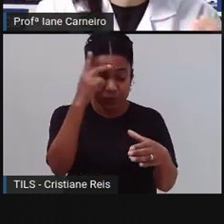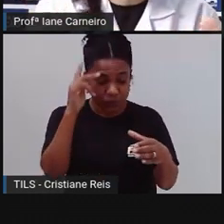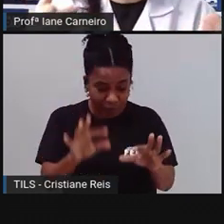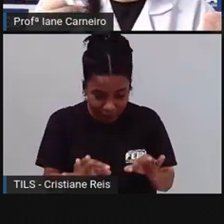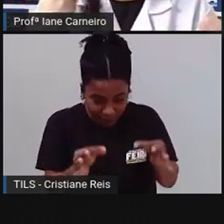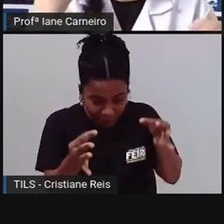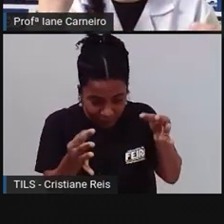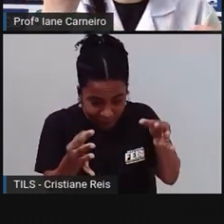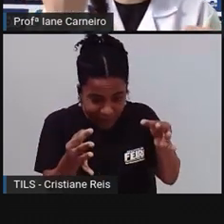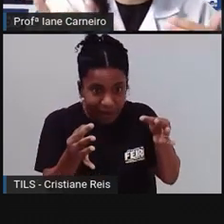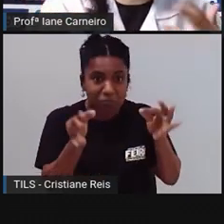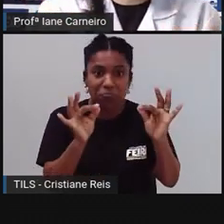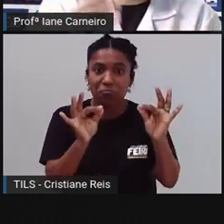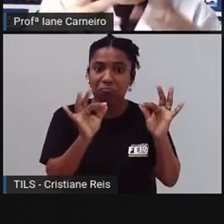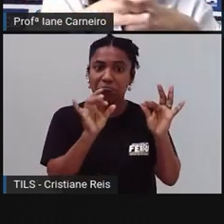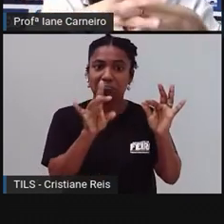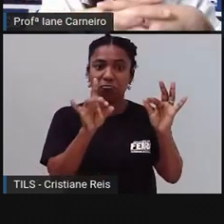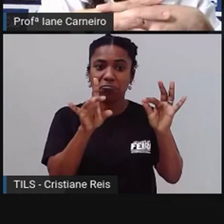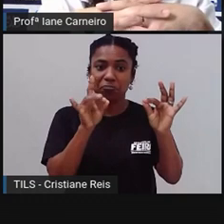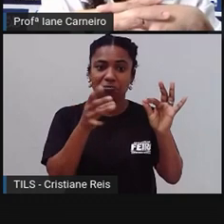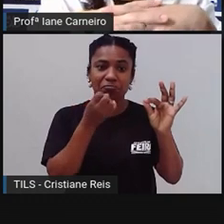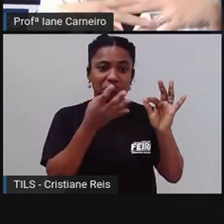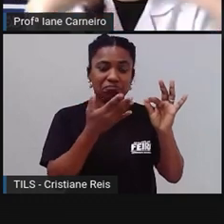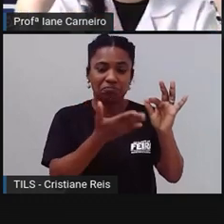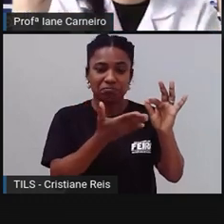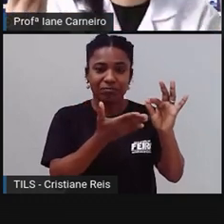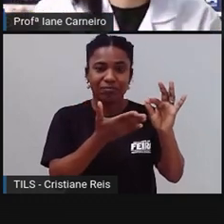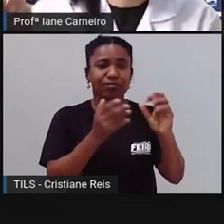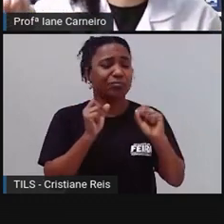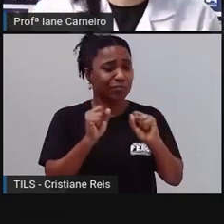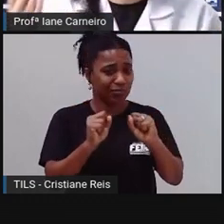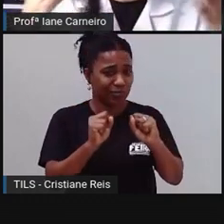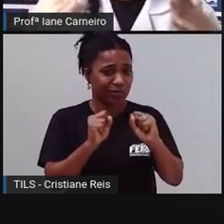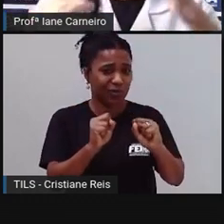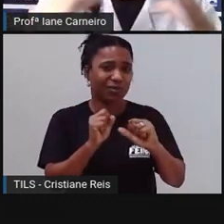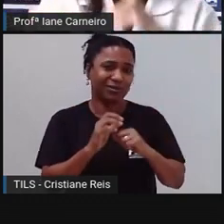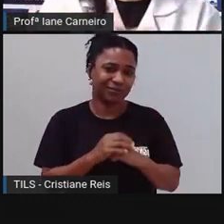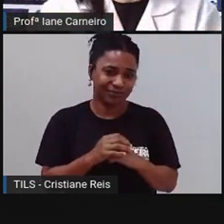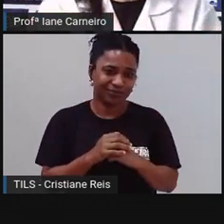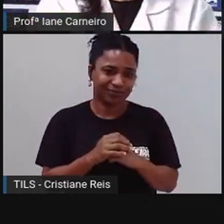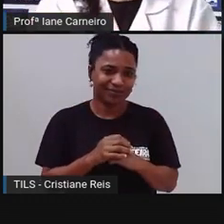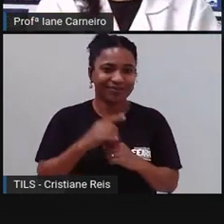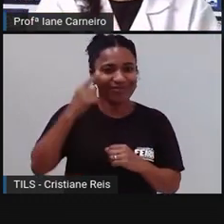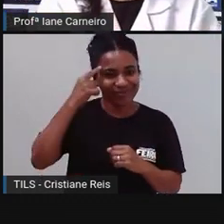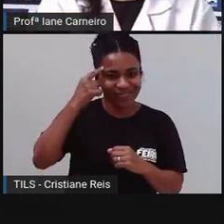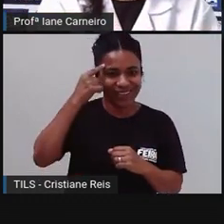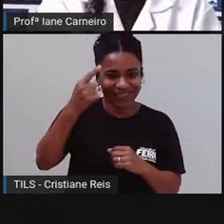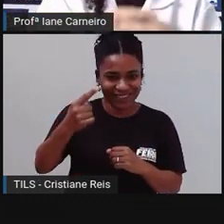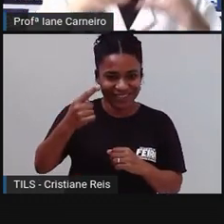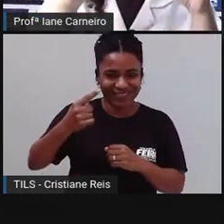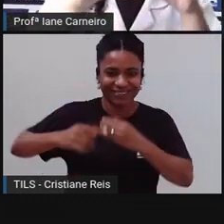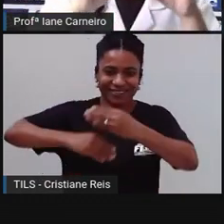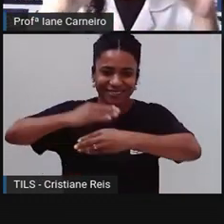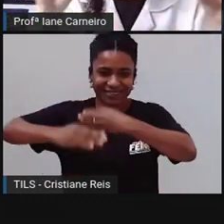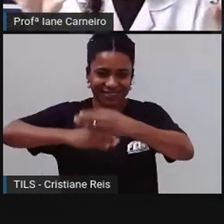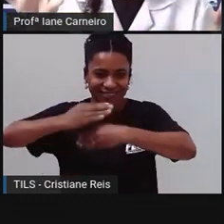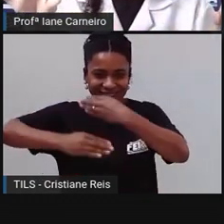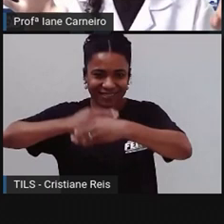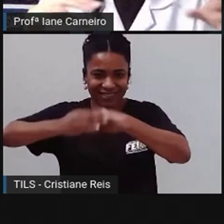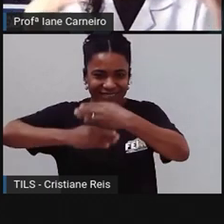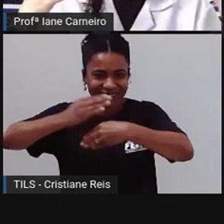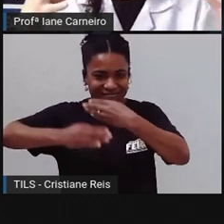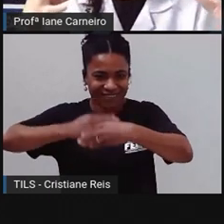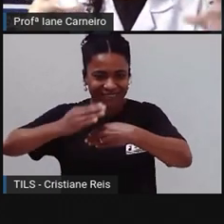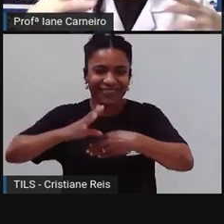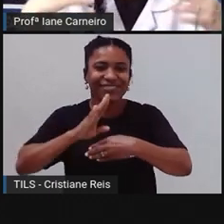deu a Pro. Deu o exemplo, né, do rolo de papel higiênico, né? O rolinho que sobra lá